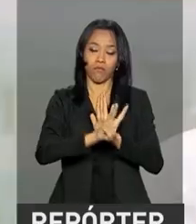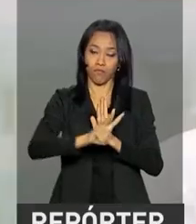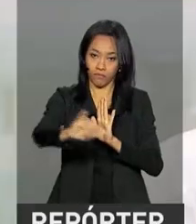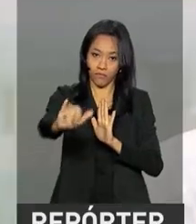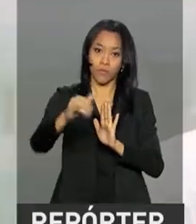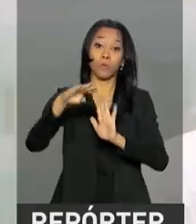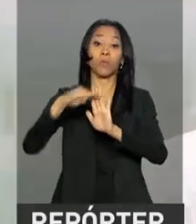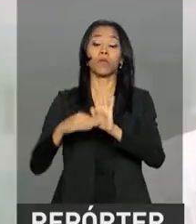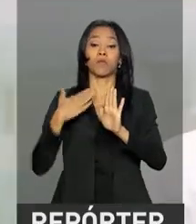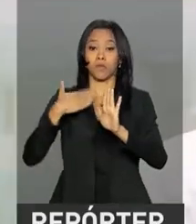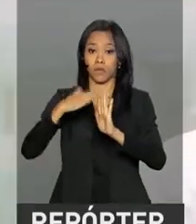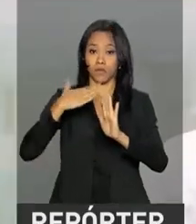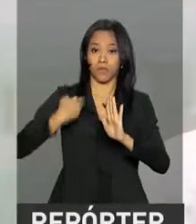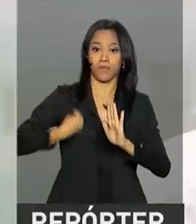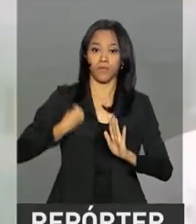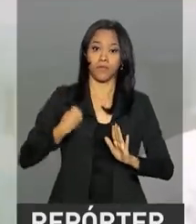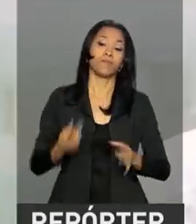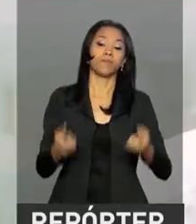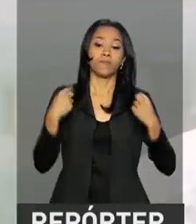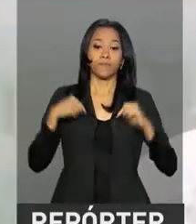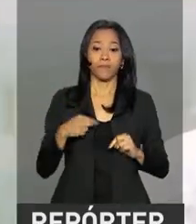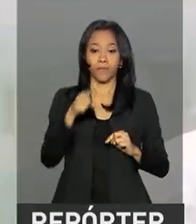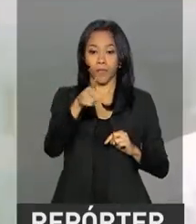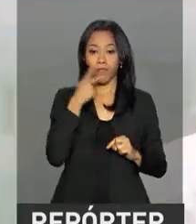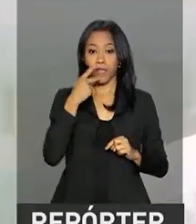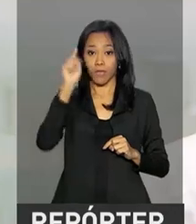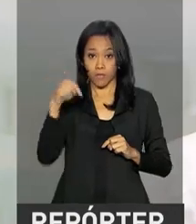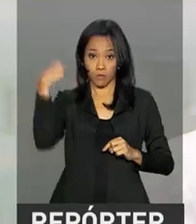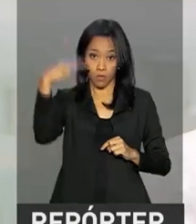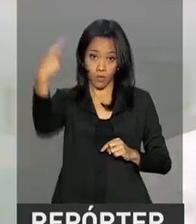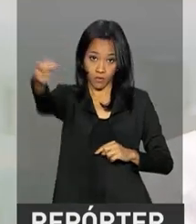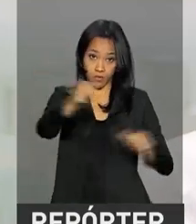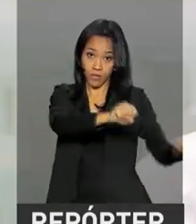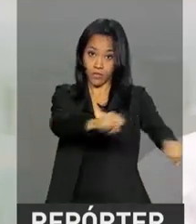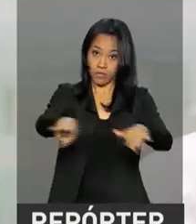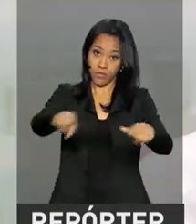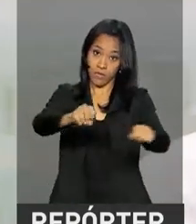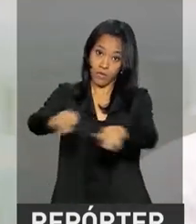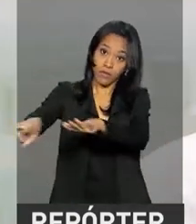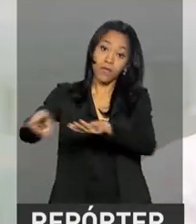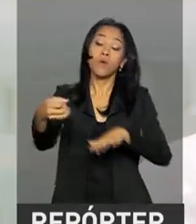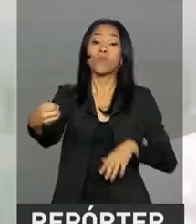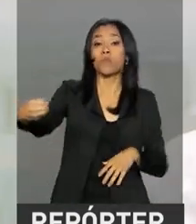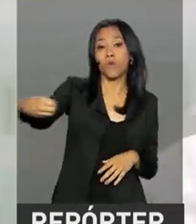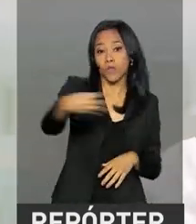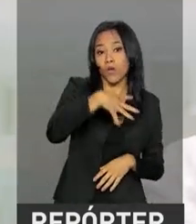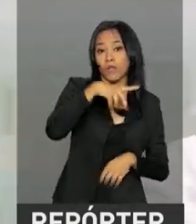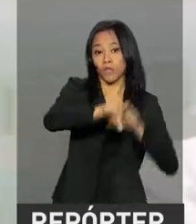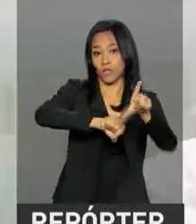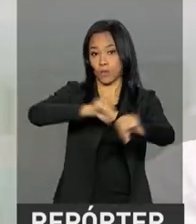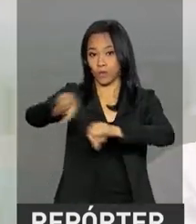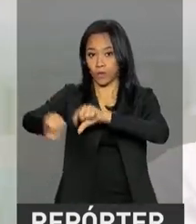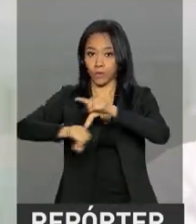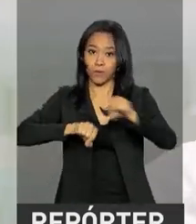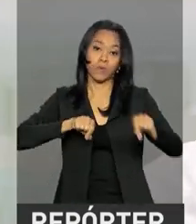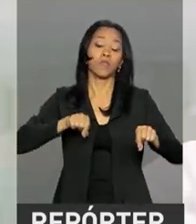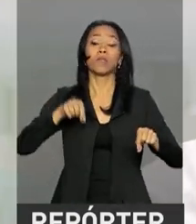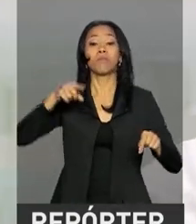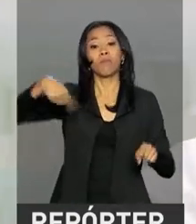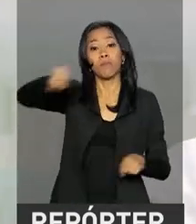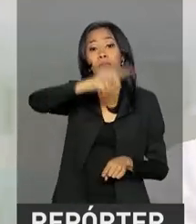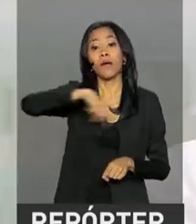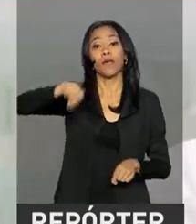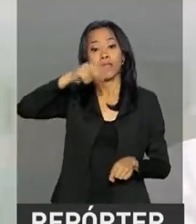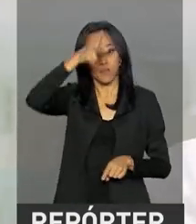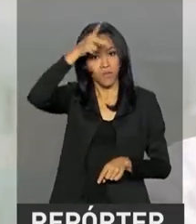Vida. Nós teremos nas próximas semanas a divulgação de uma nova seleção para que as prefeituras,